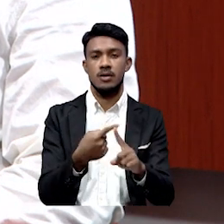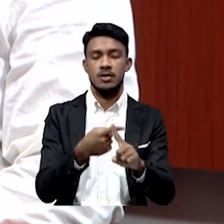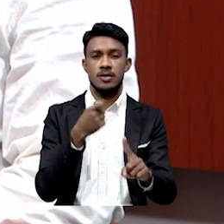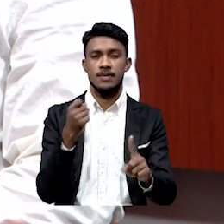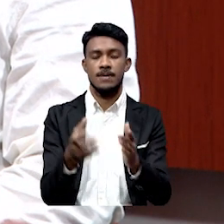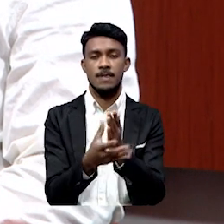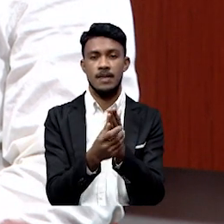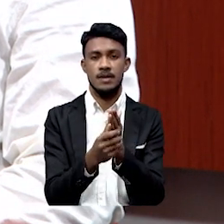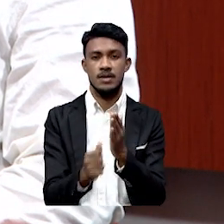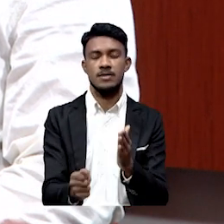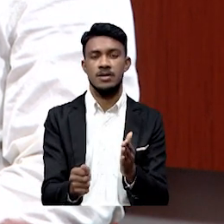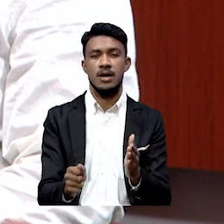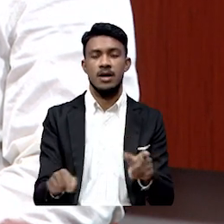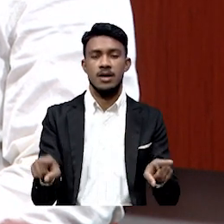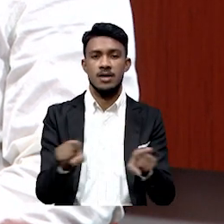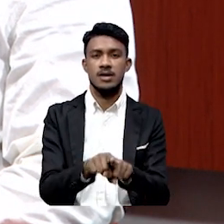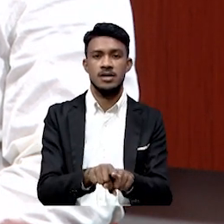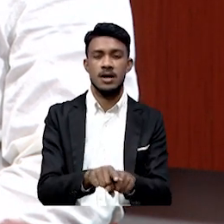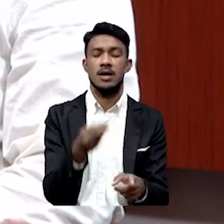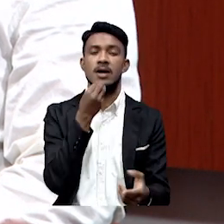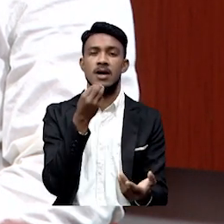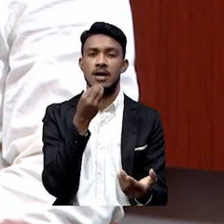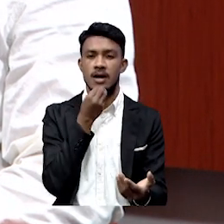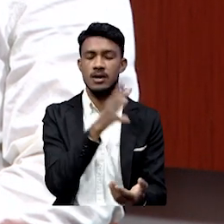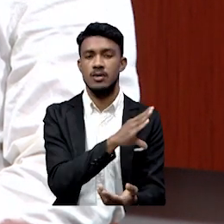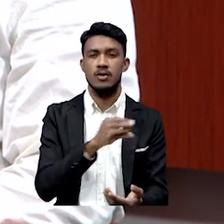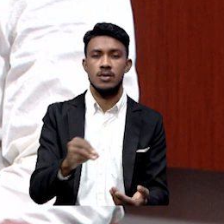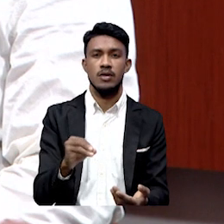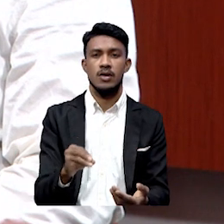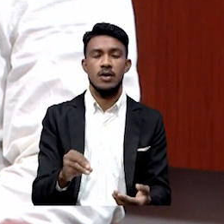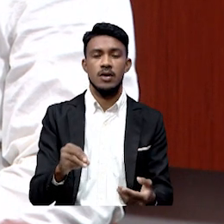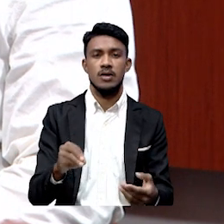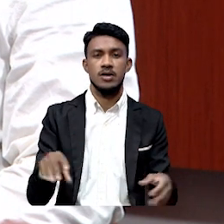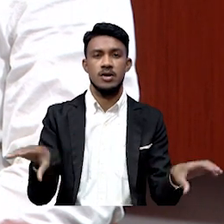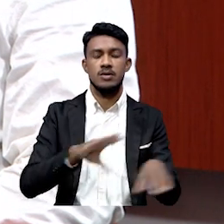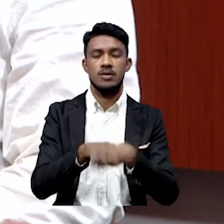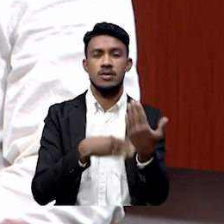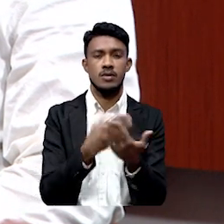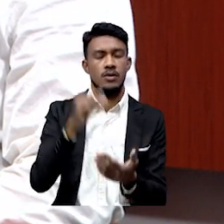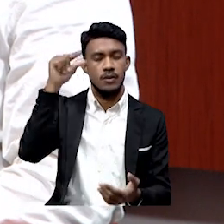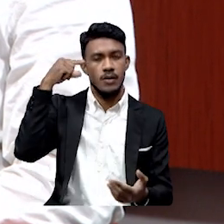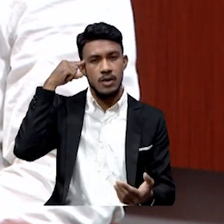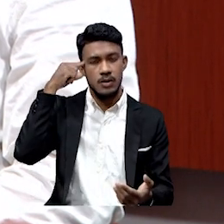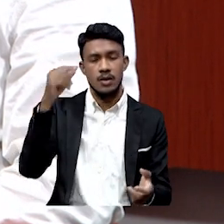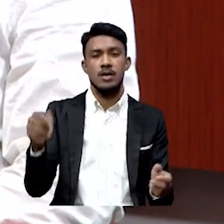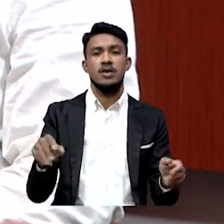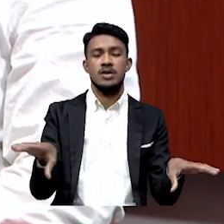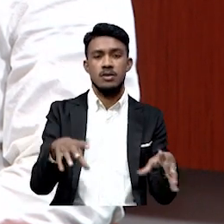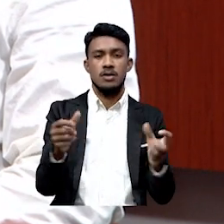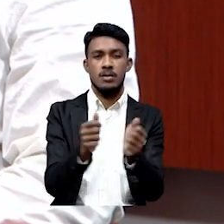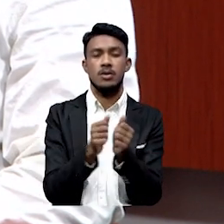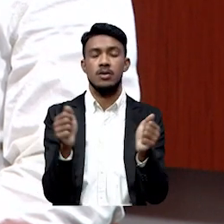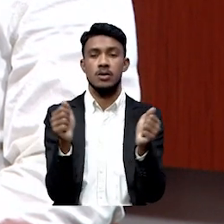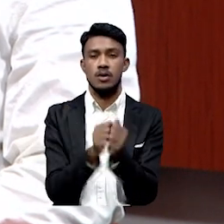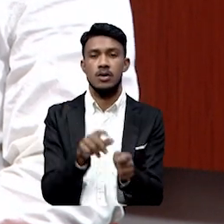ba hian sira ne sidari bajik sira ka produsaun sira governo lolos kari kamri kamu tu kopo ho sere